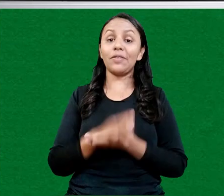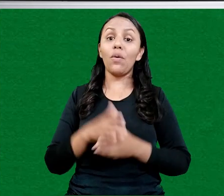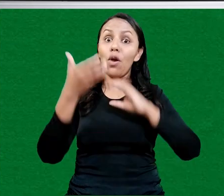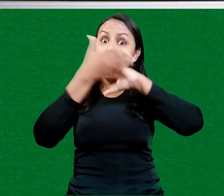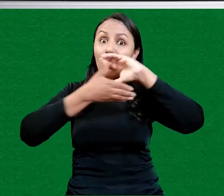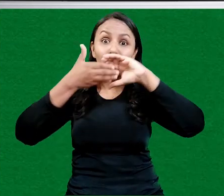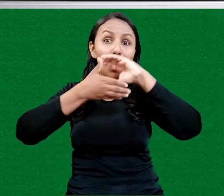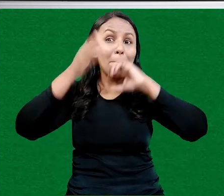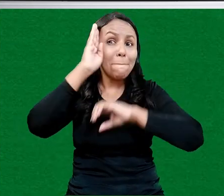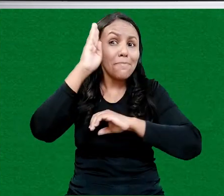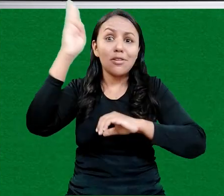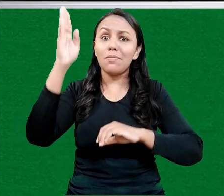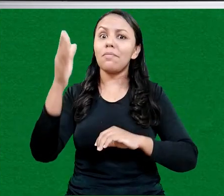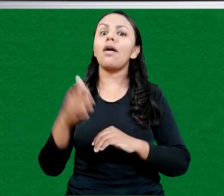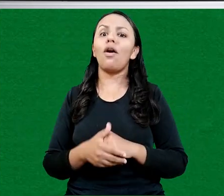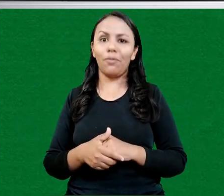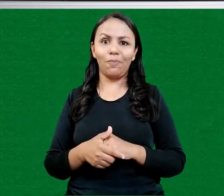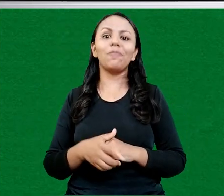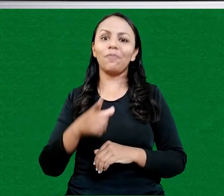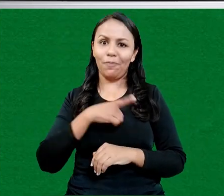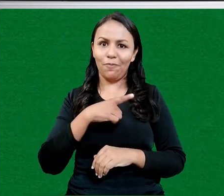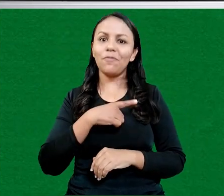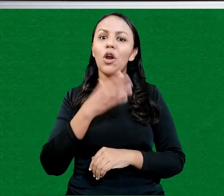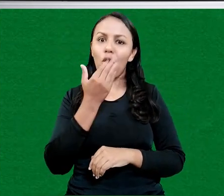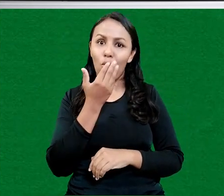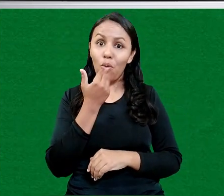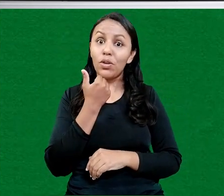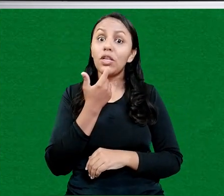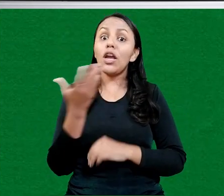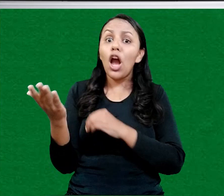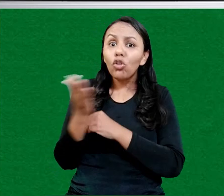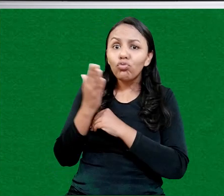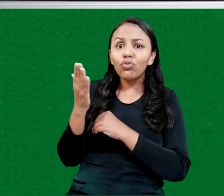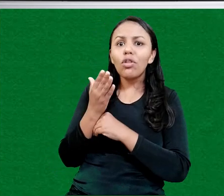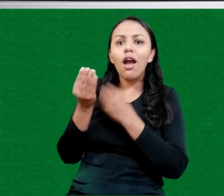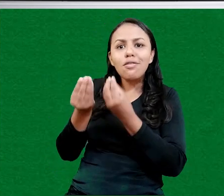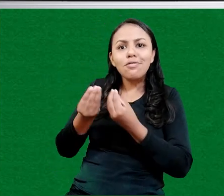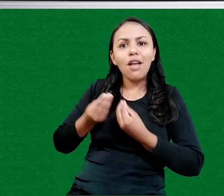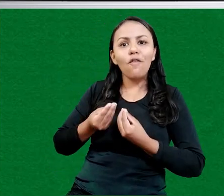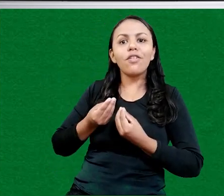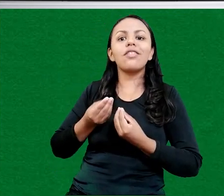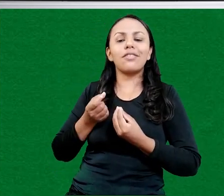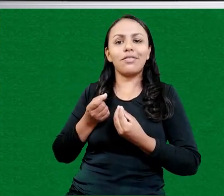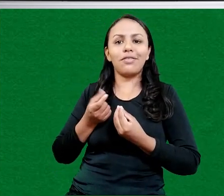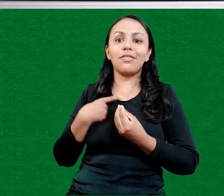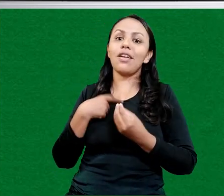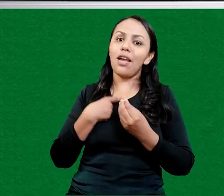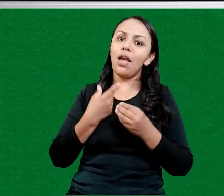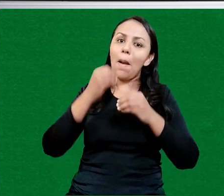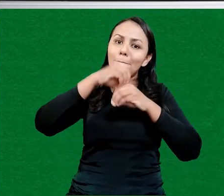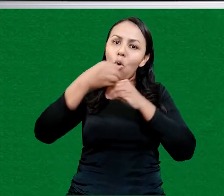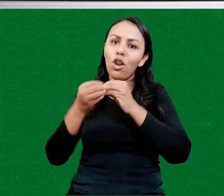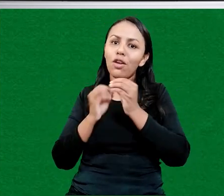uma das principais fontes, e aí a gente tem os alimentos que fornecem essas estruturas que são as